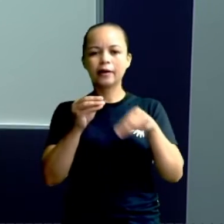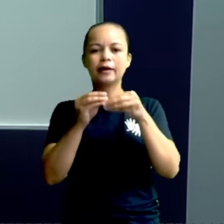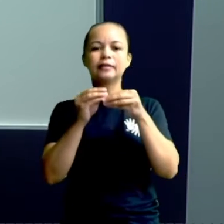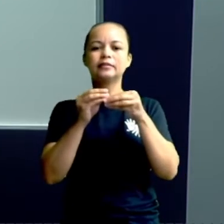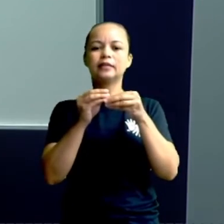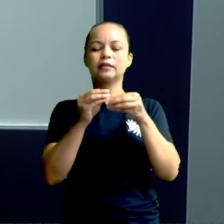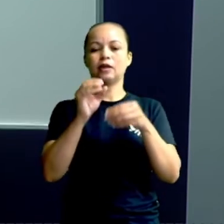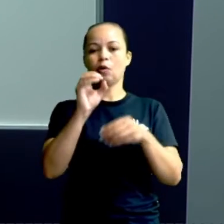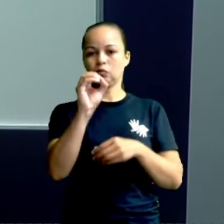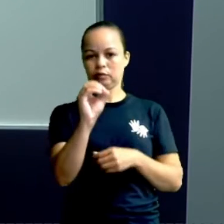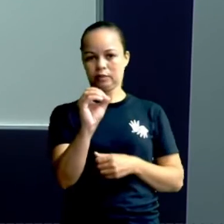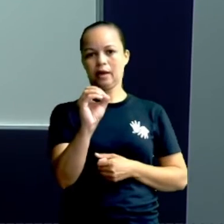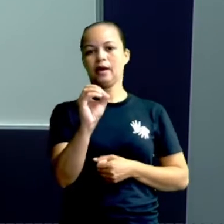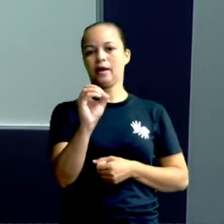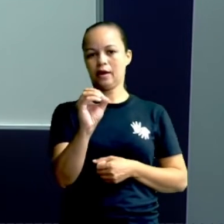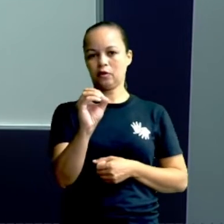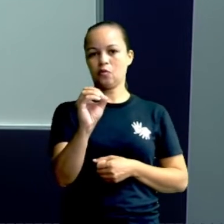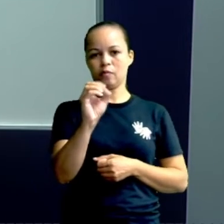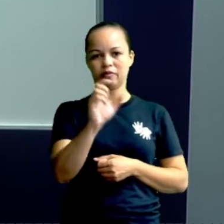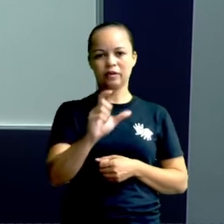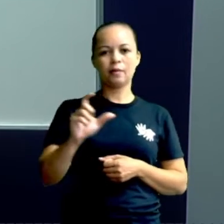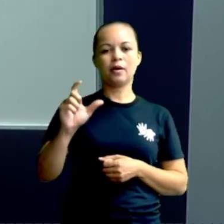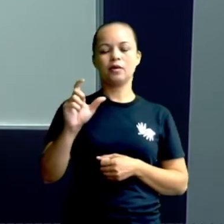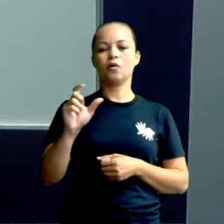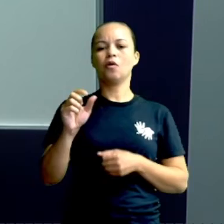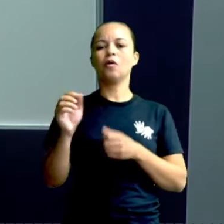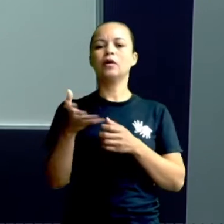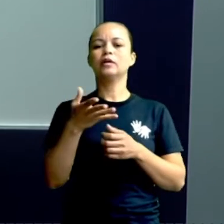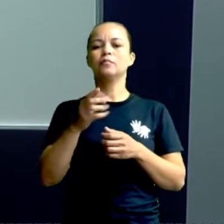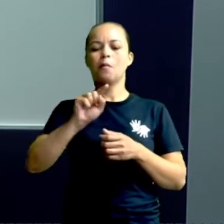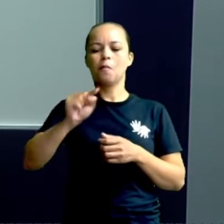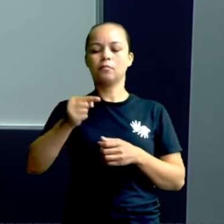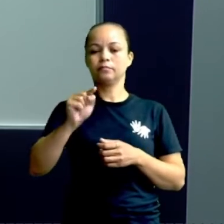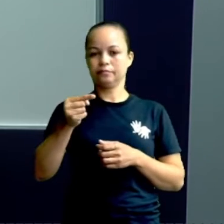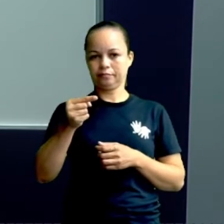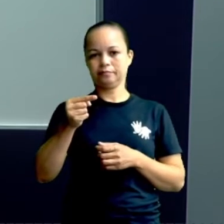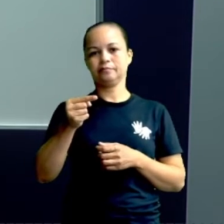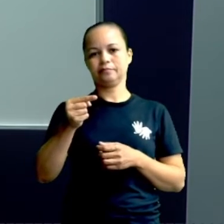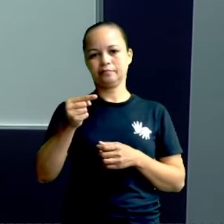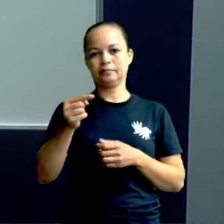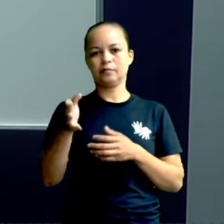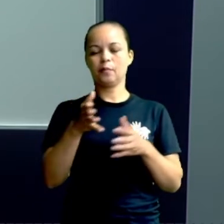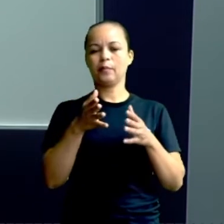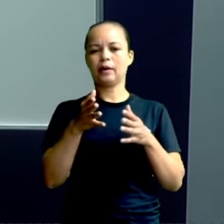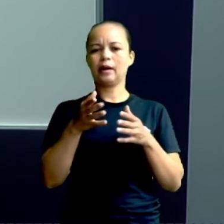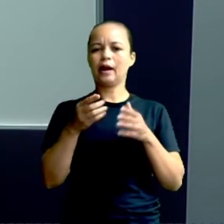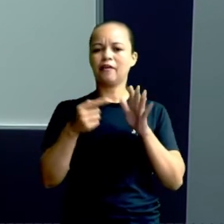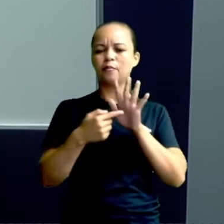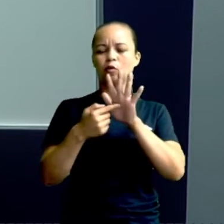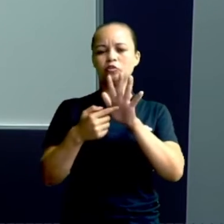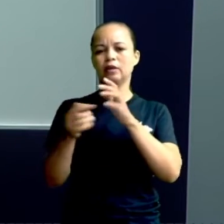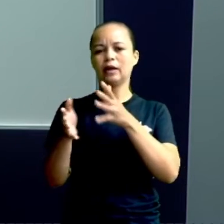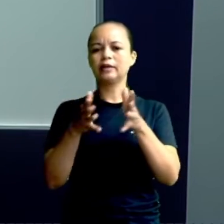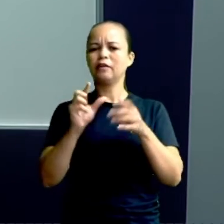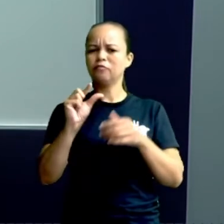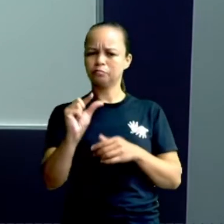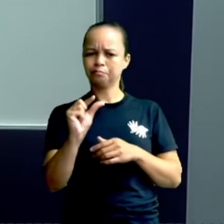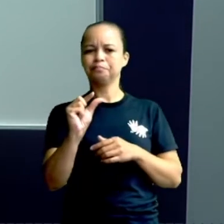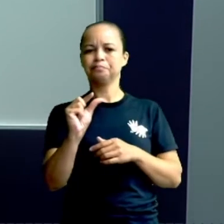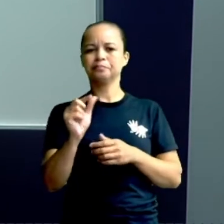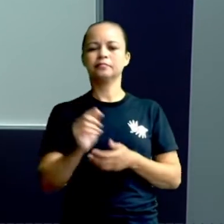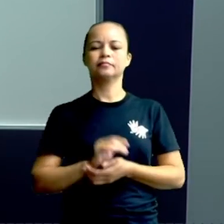Acrescenta um 0 para ele ficar maior e bota uma vírgula no quociente para D durar, que ele já foi